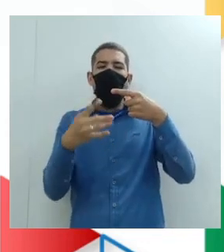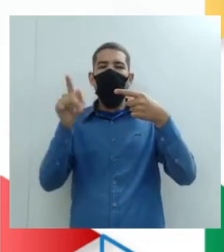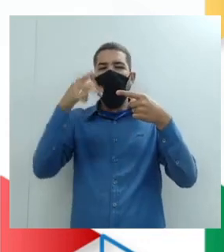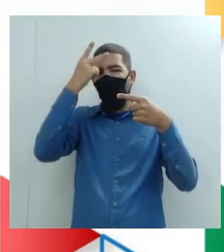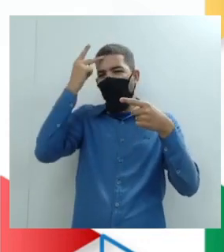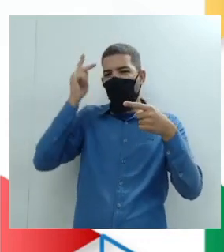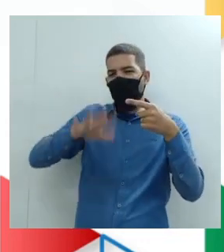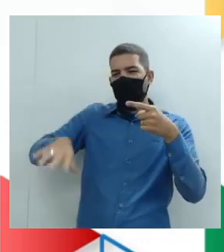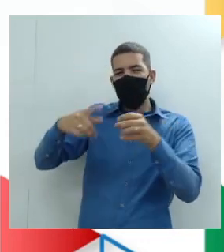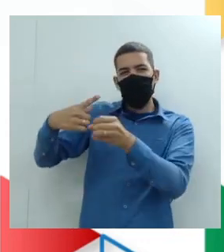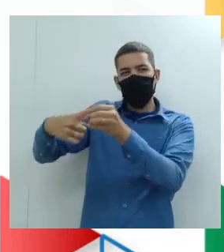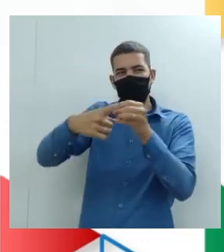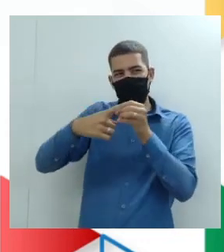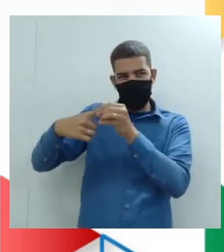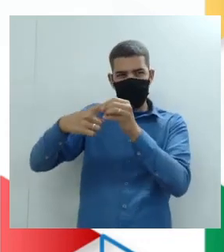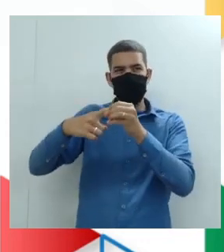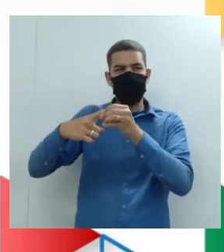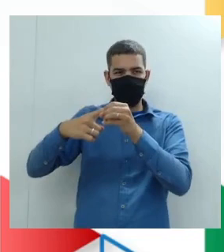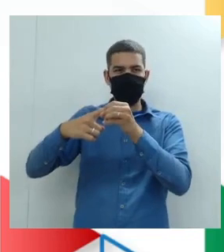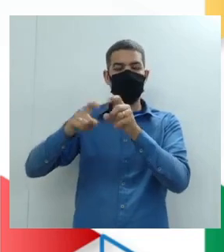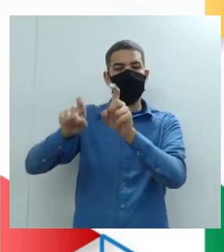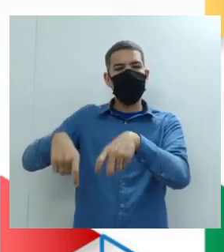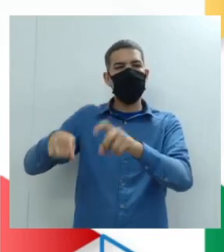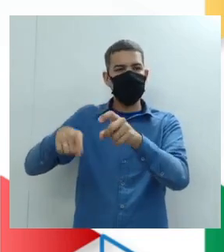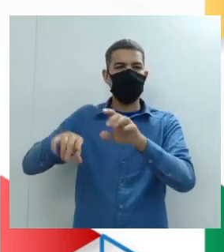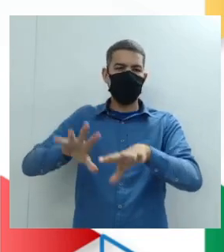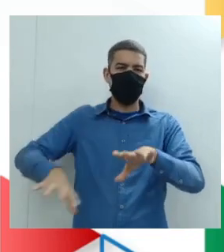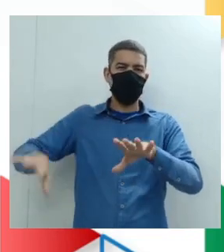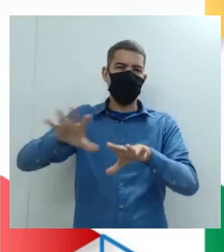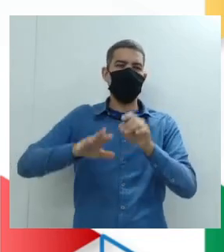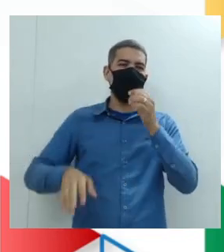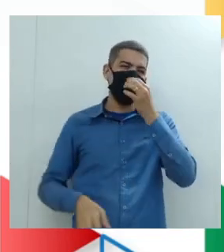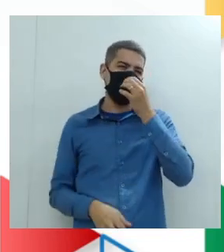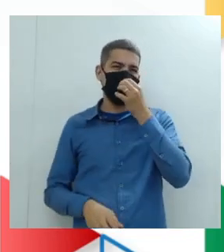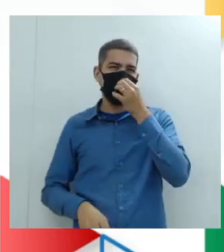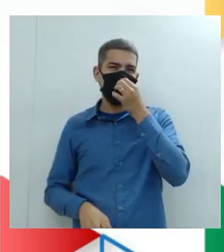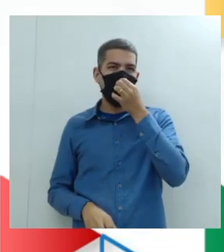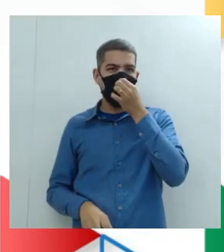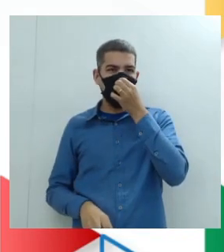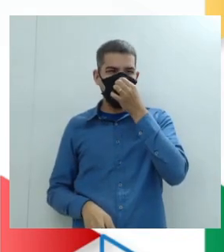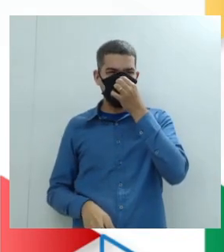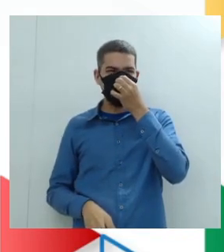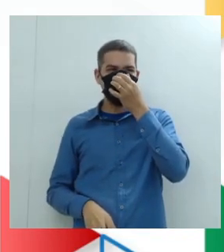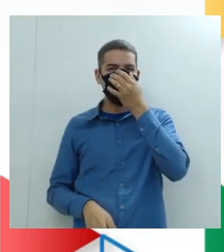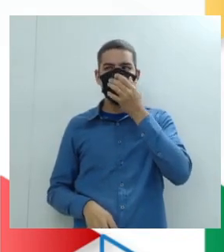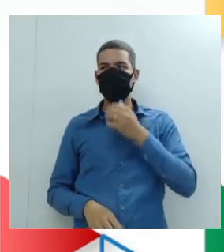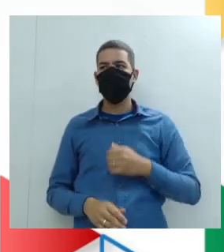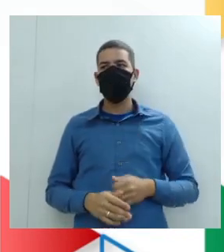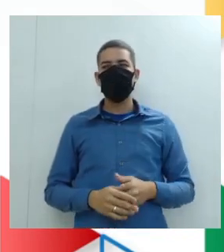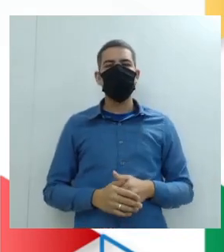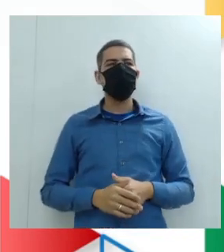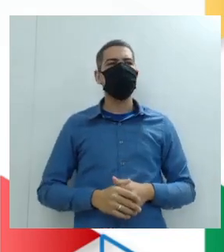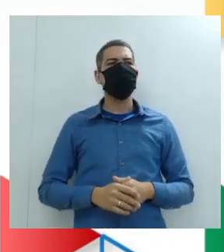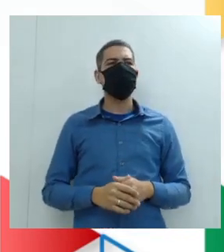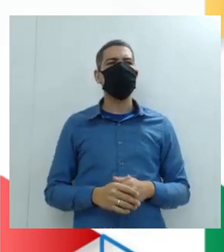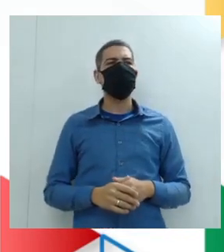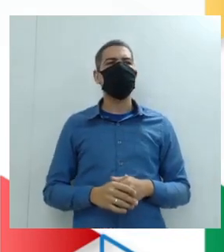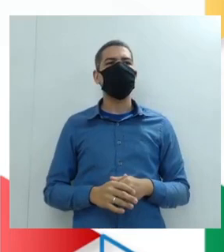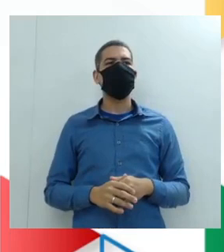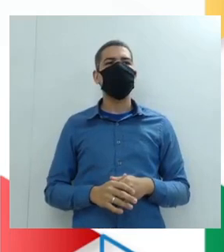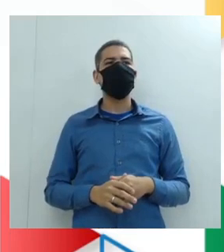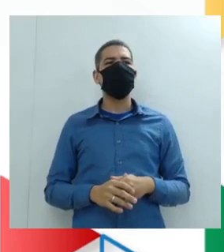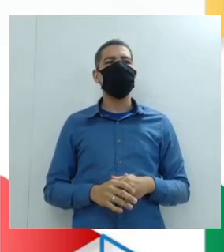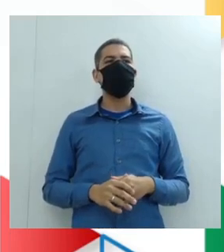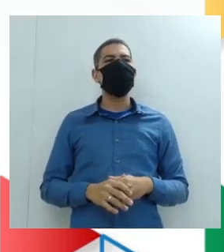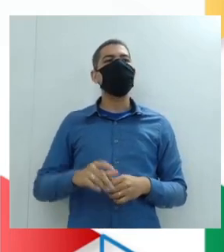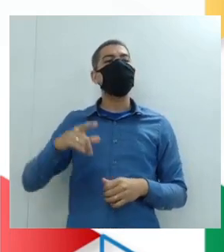ela tem uma proporcionalidade, não esquece disso, porque ela está muito vinculada. Agora a gente vai ver um pouquinho